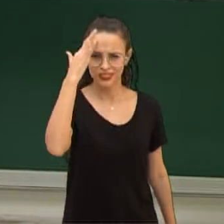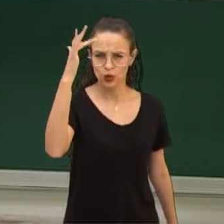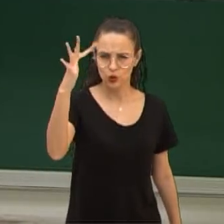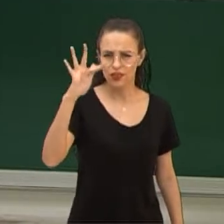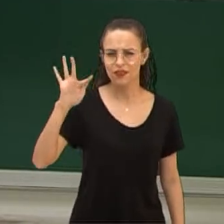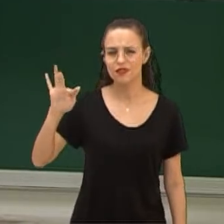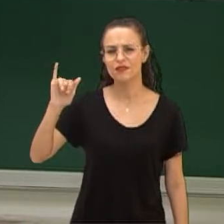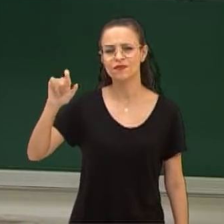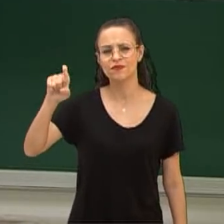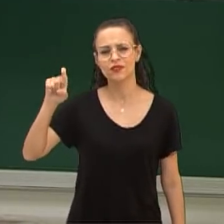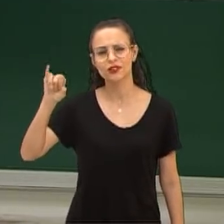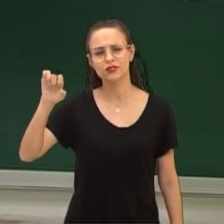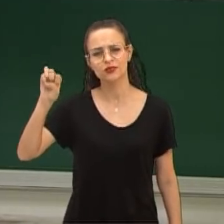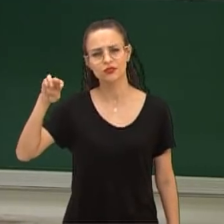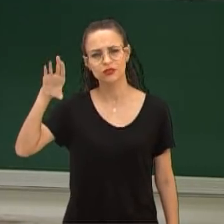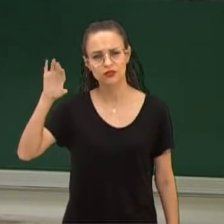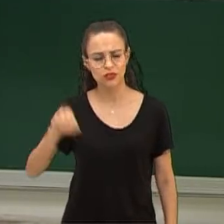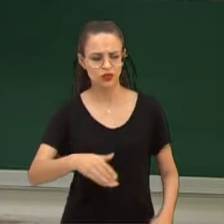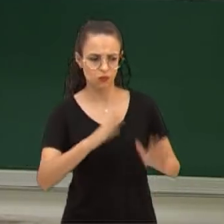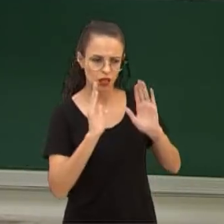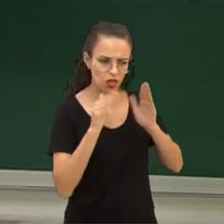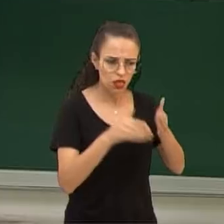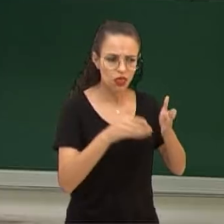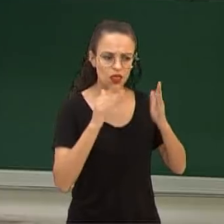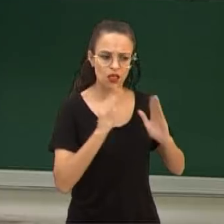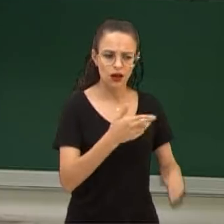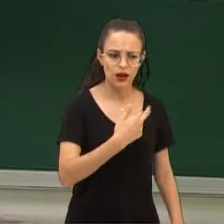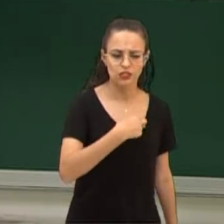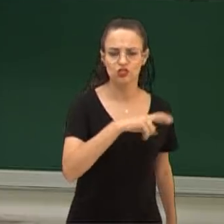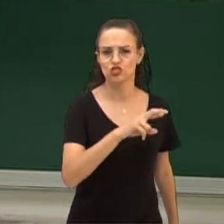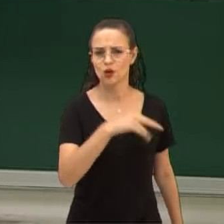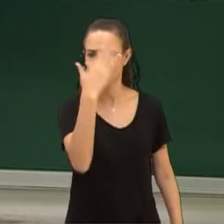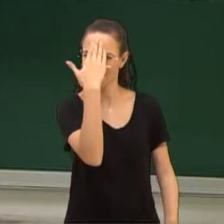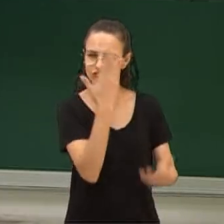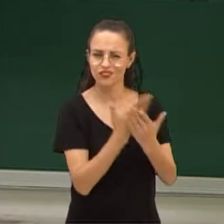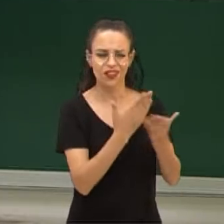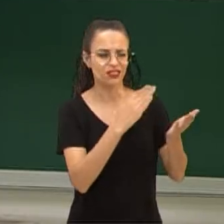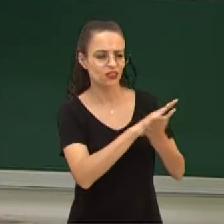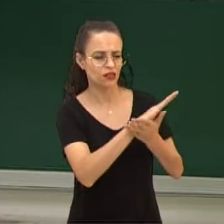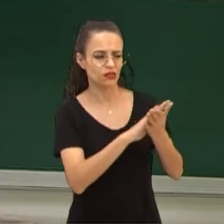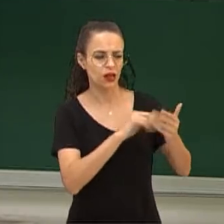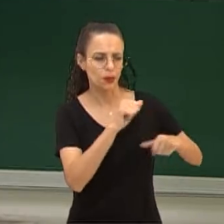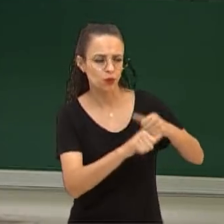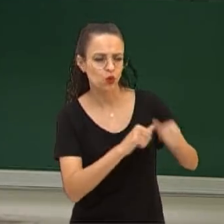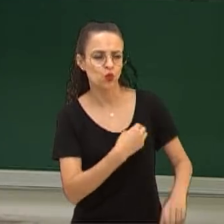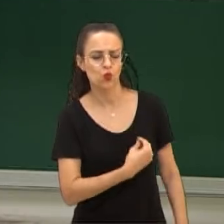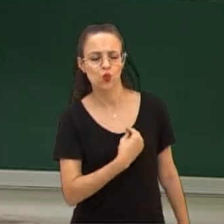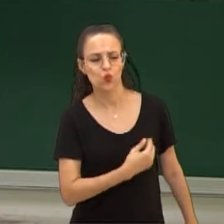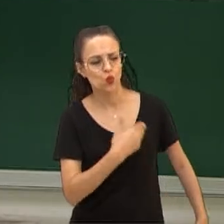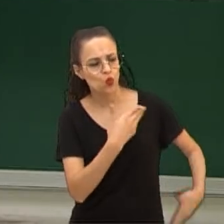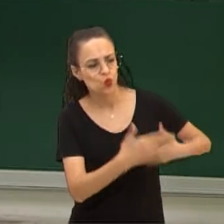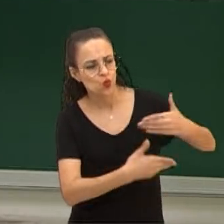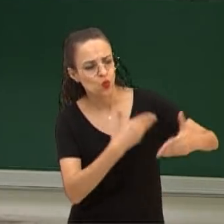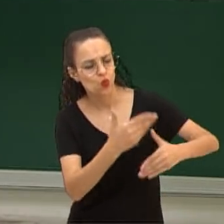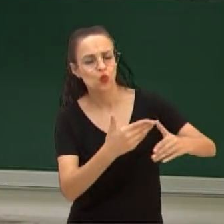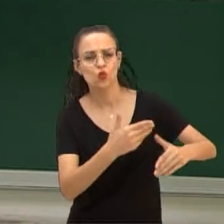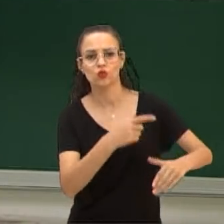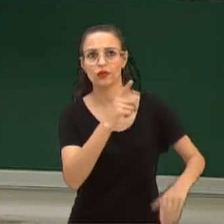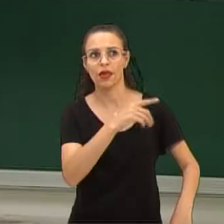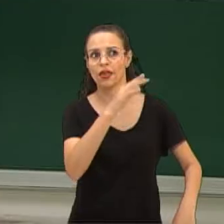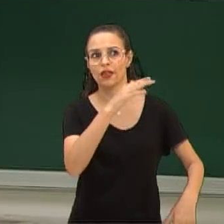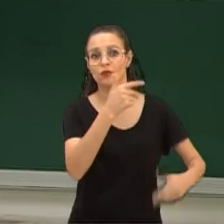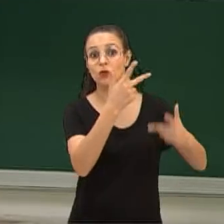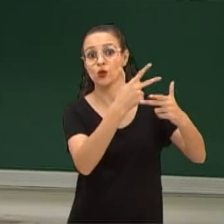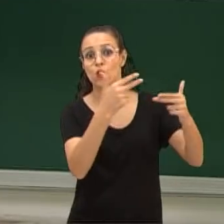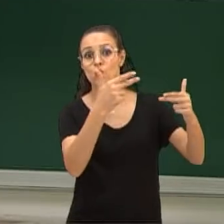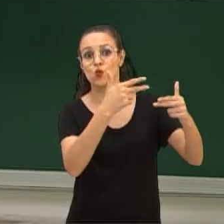religiosa à época, que acreditava que os seres eram imutáveis, que todos eles foram criados a partir de um ser